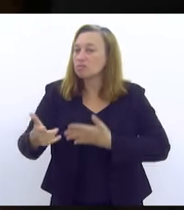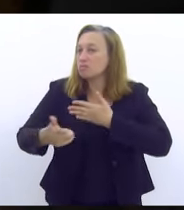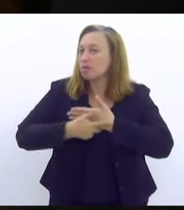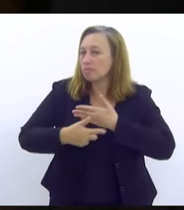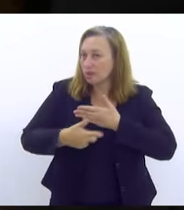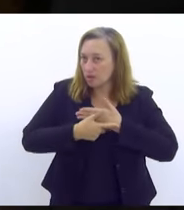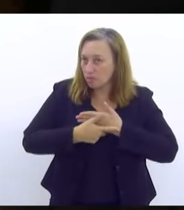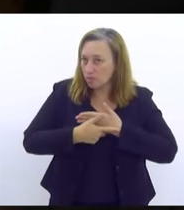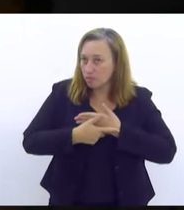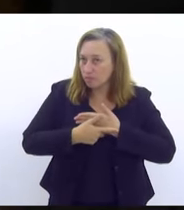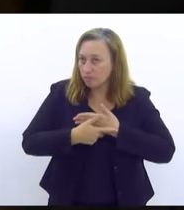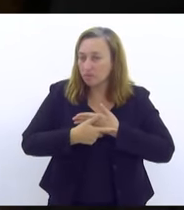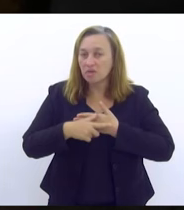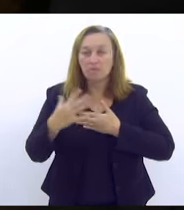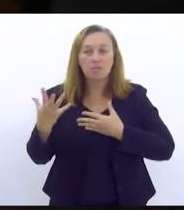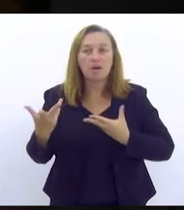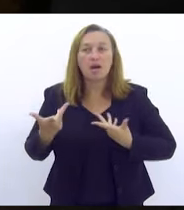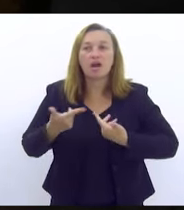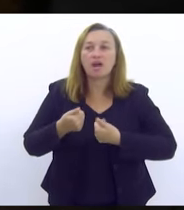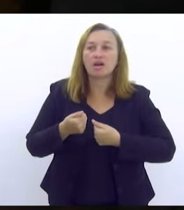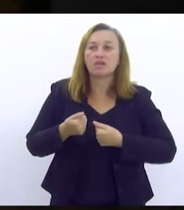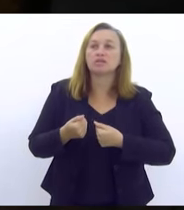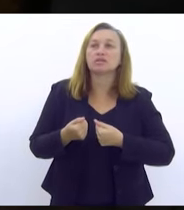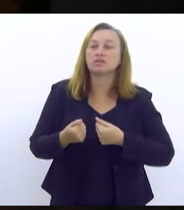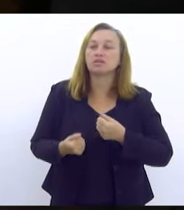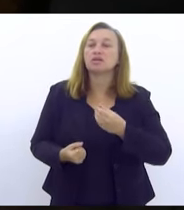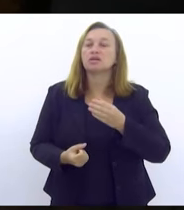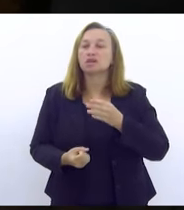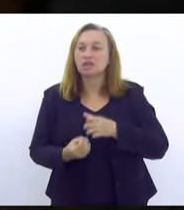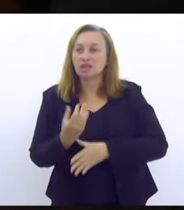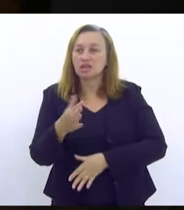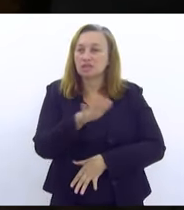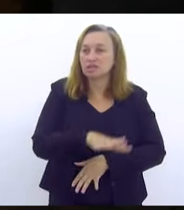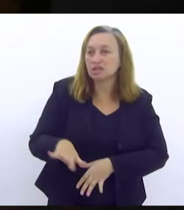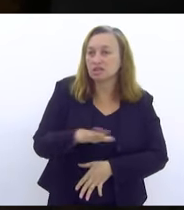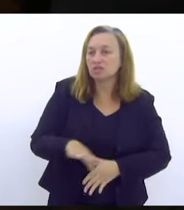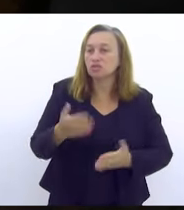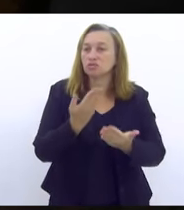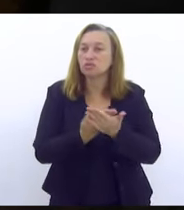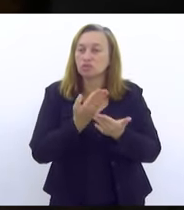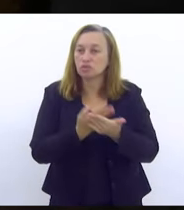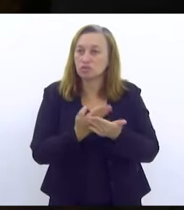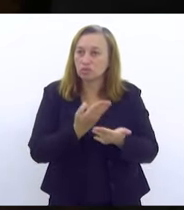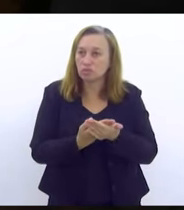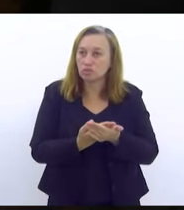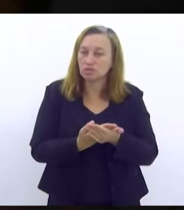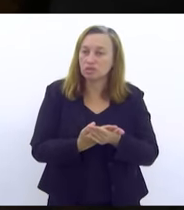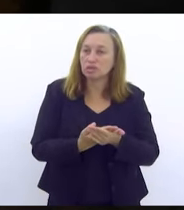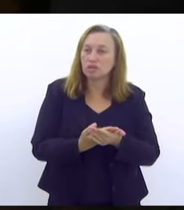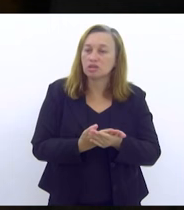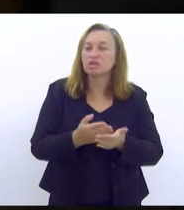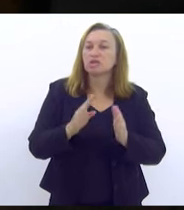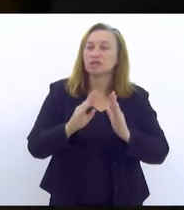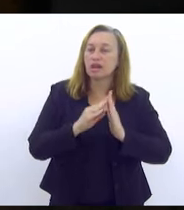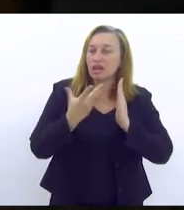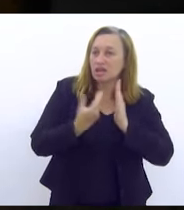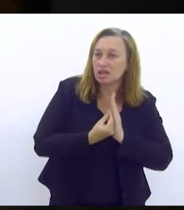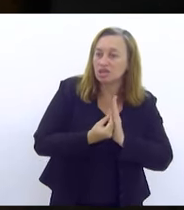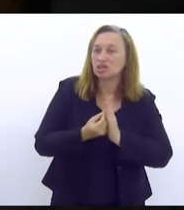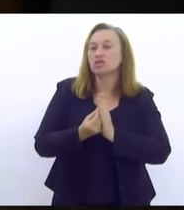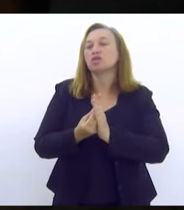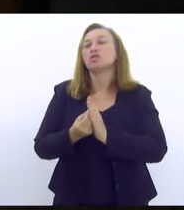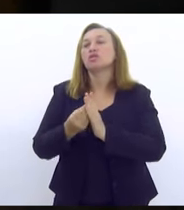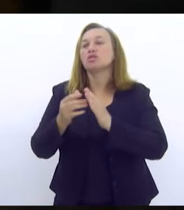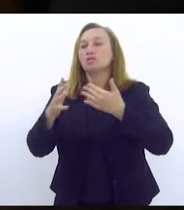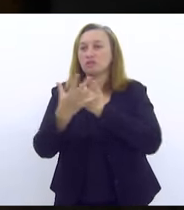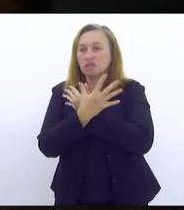papel vital na promoção da educação bíblica infantil das igrejas, tanto a Universal como as